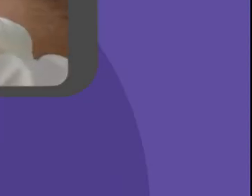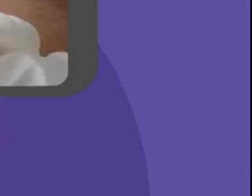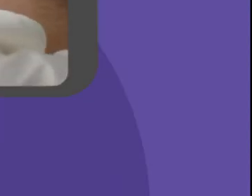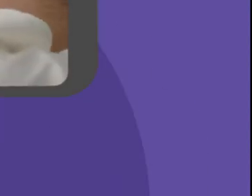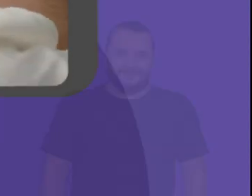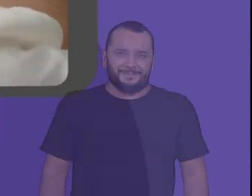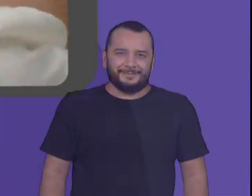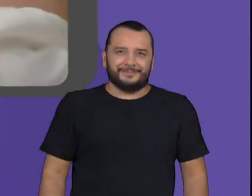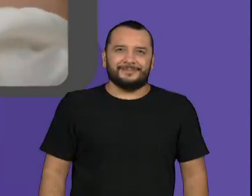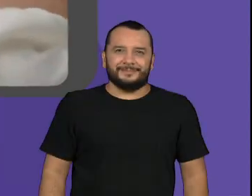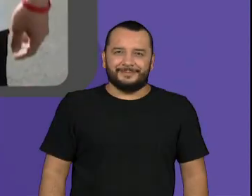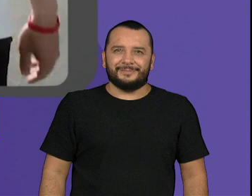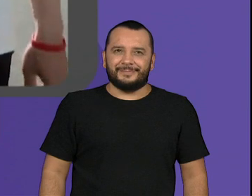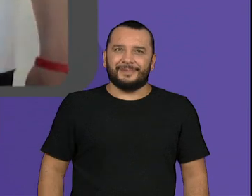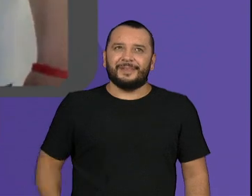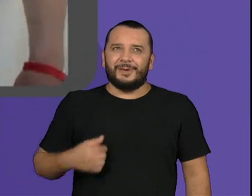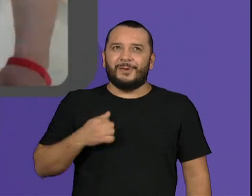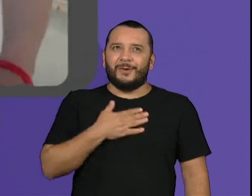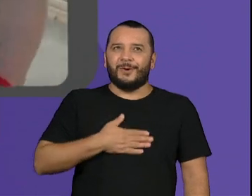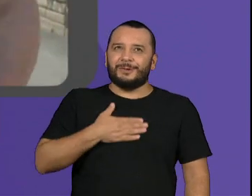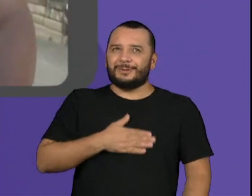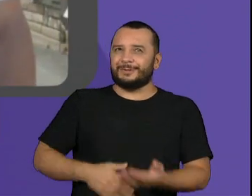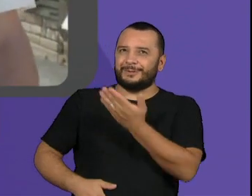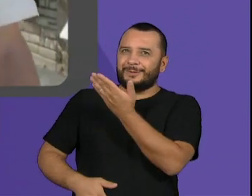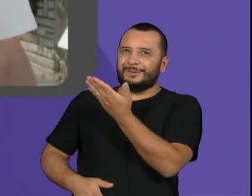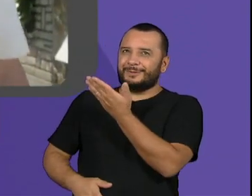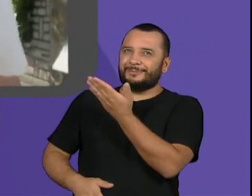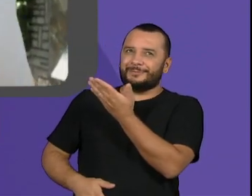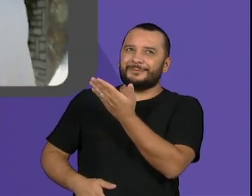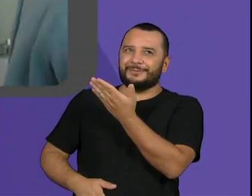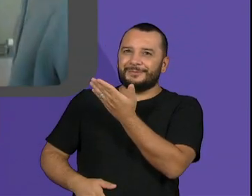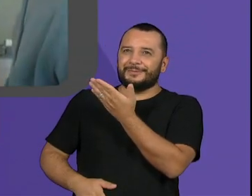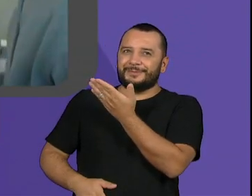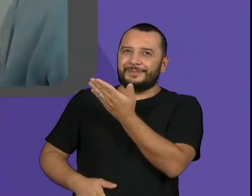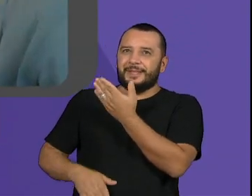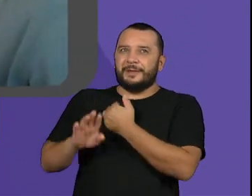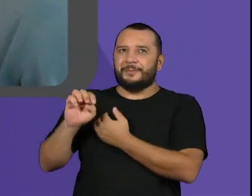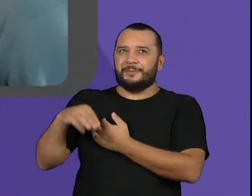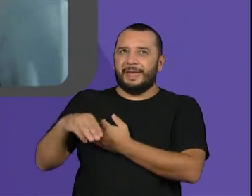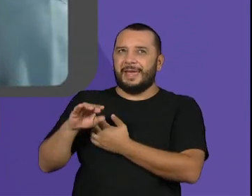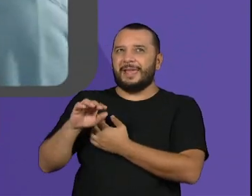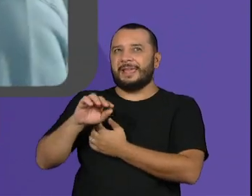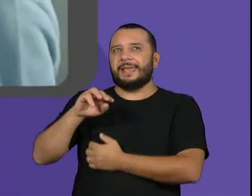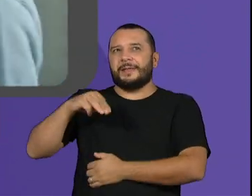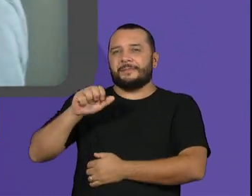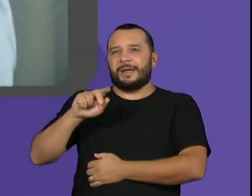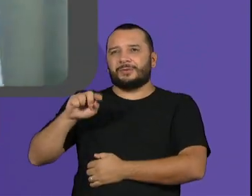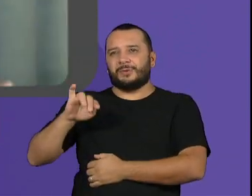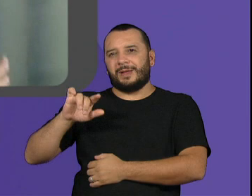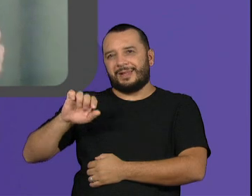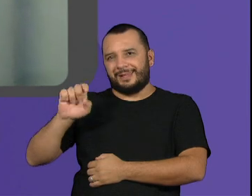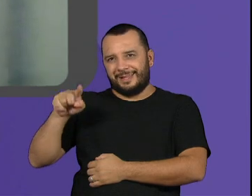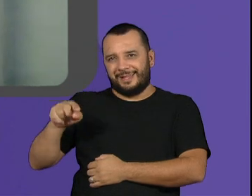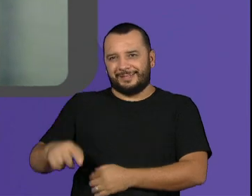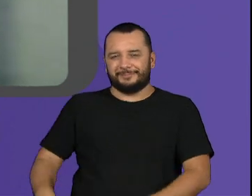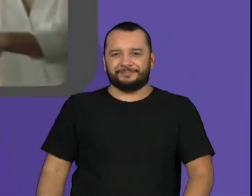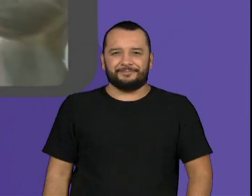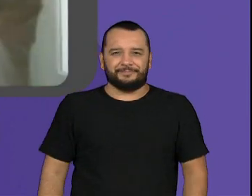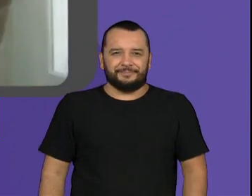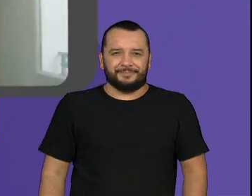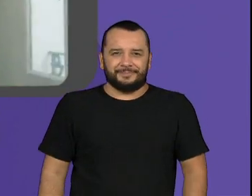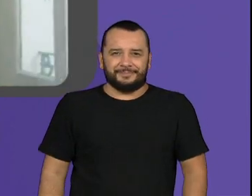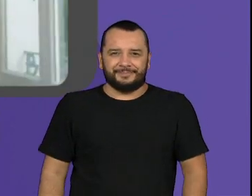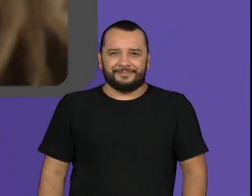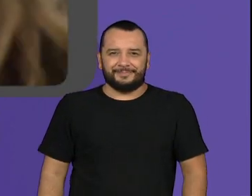Um francês chamado Ben Masvé. C'est foutu, c'est fini, on a perdu. J'ai compris, on se sera bien battu. Tu